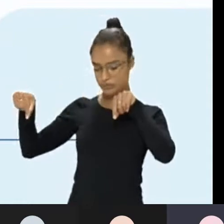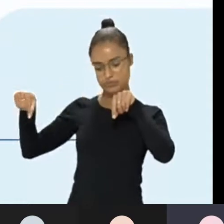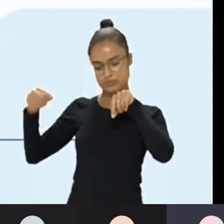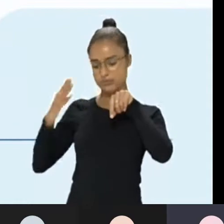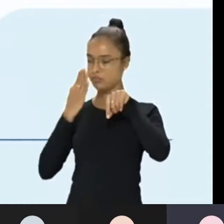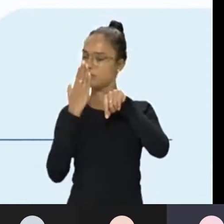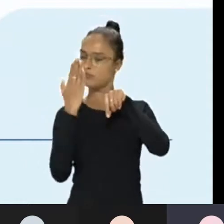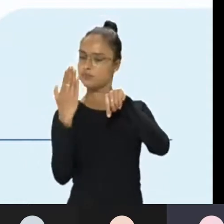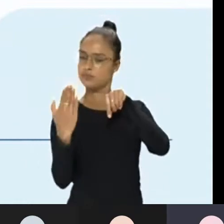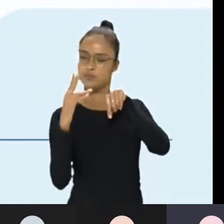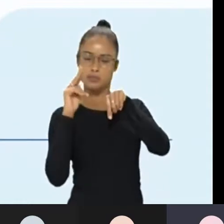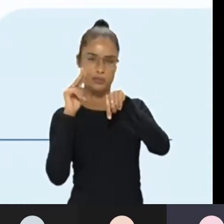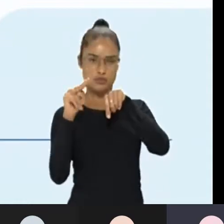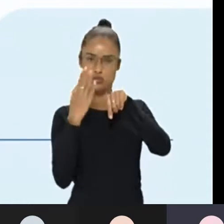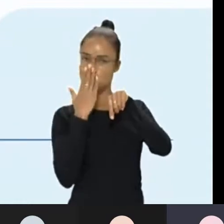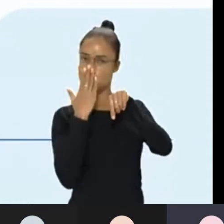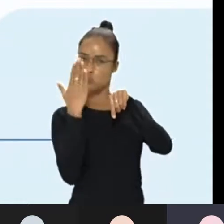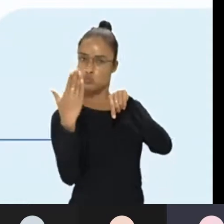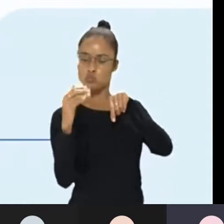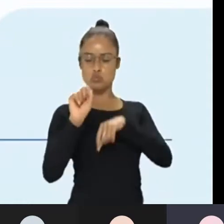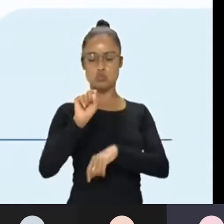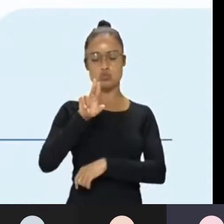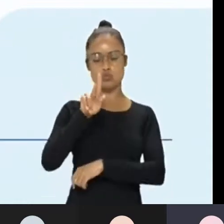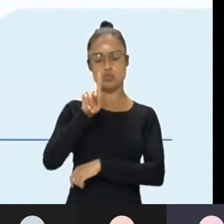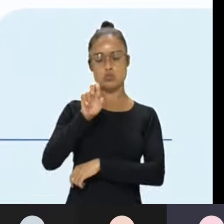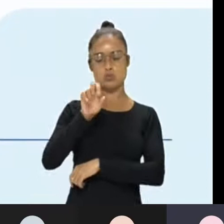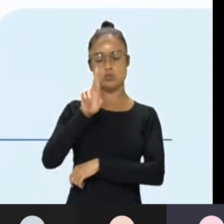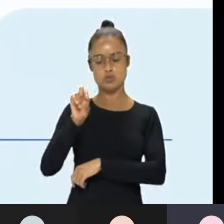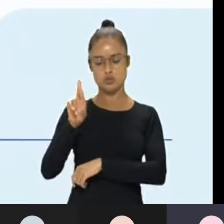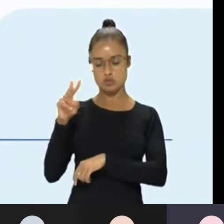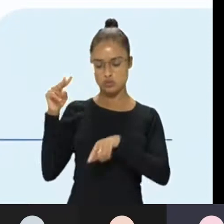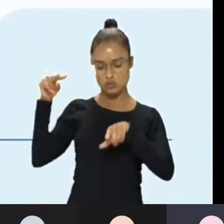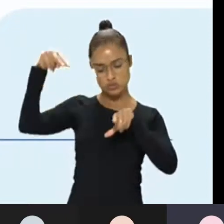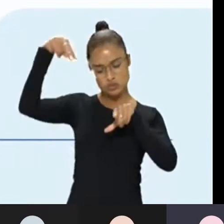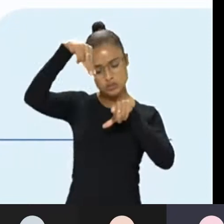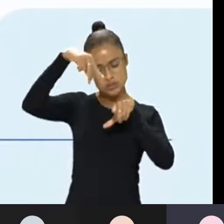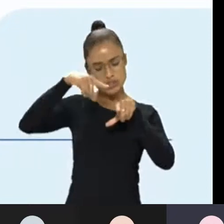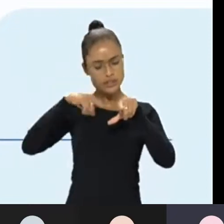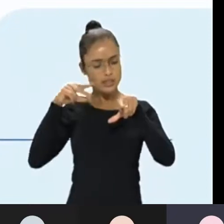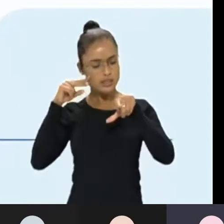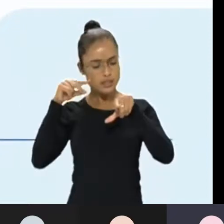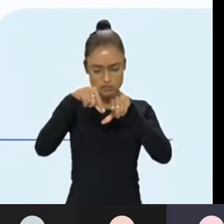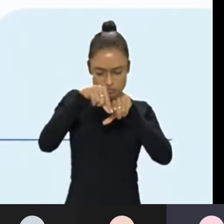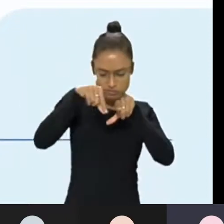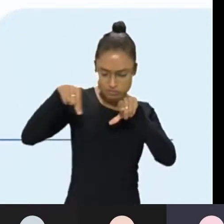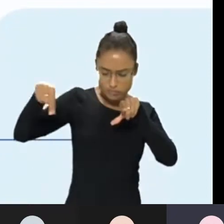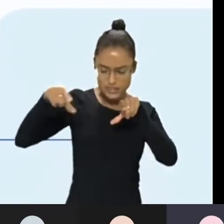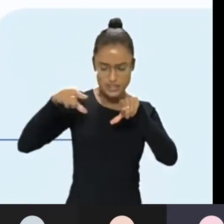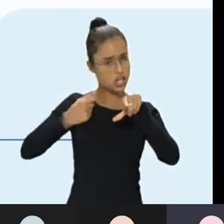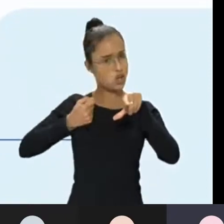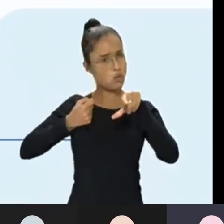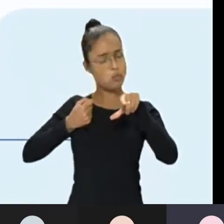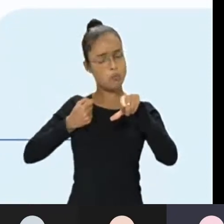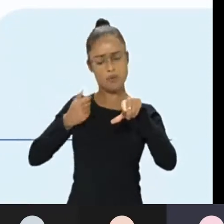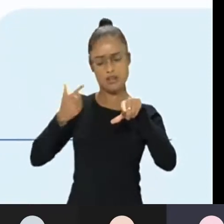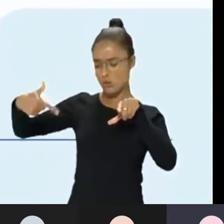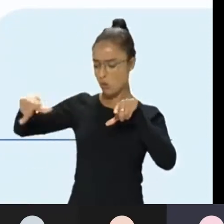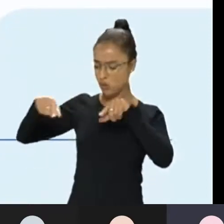vista superior que toma como referência. Algumas medidas não são dadas, você vai fazer por associação. Esse detalhe